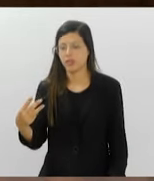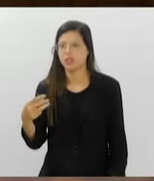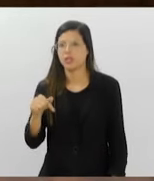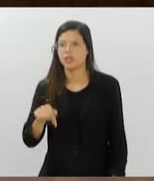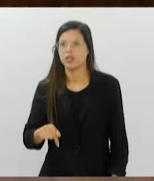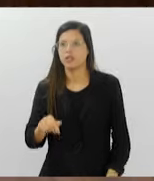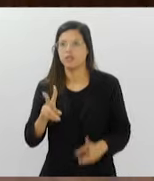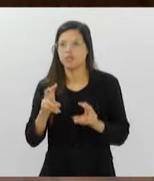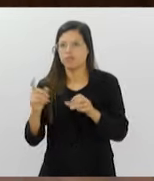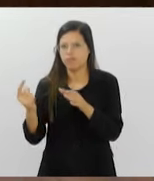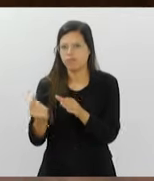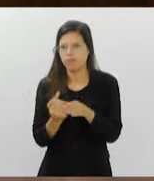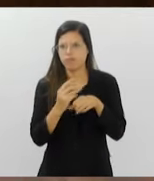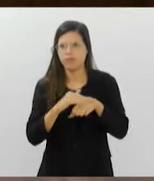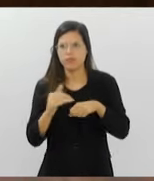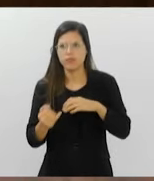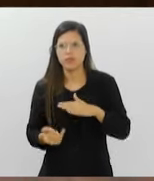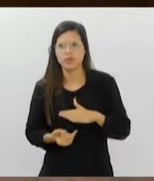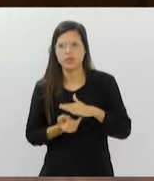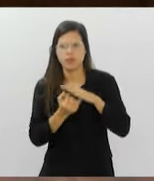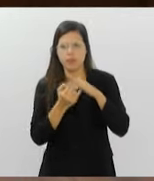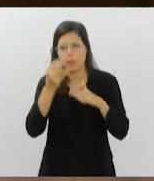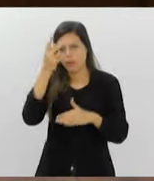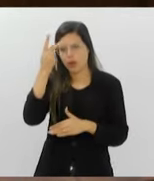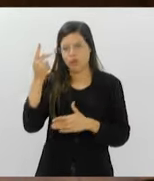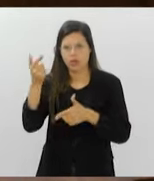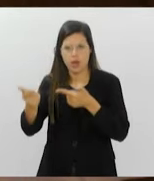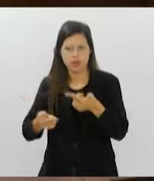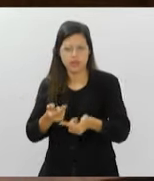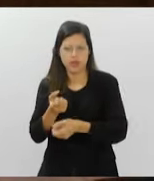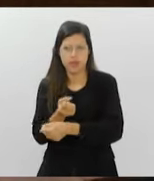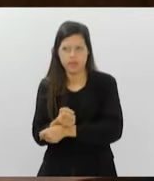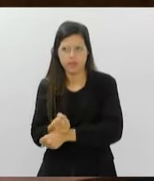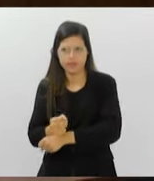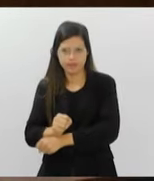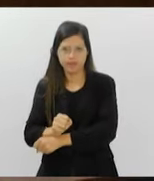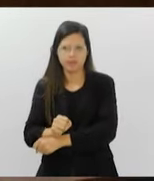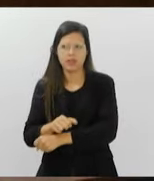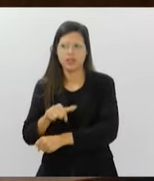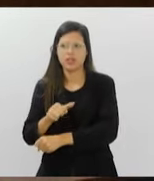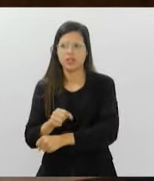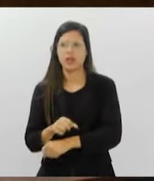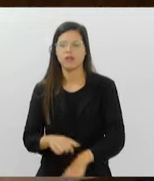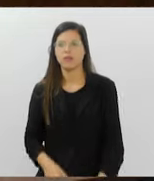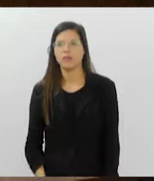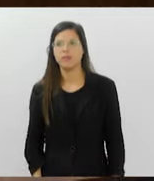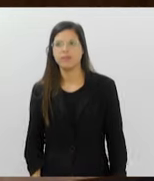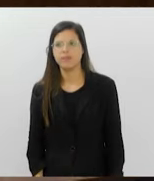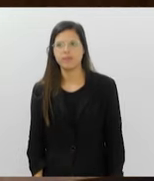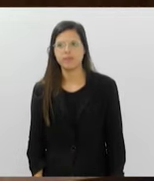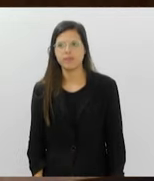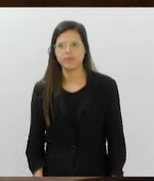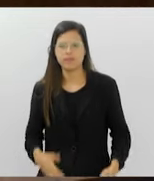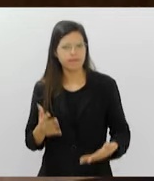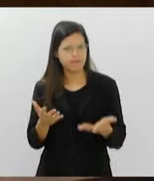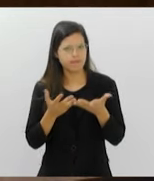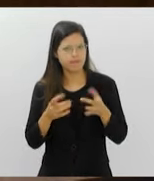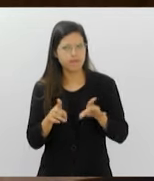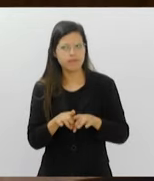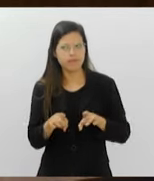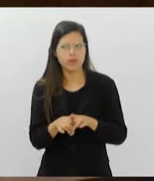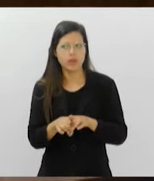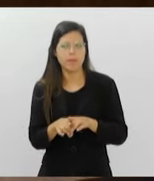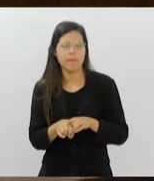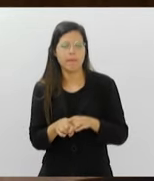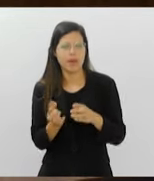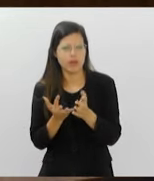institucional para as vítimas de trabalho em condições análogas à escravidão. Queria, assim, me somar ao que ela falou, os números que